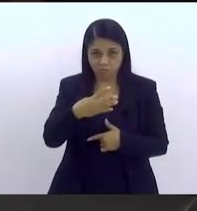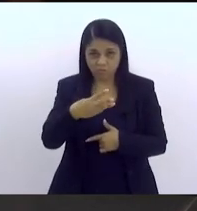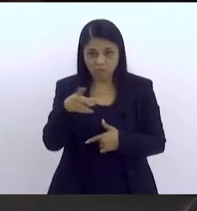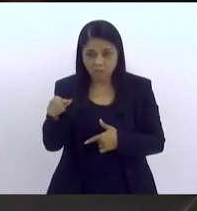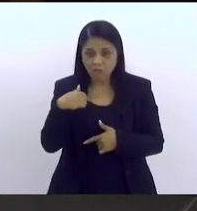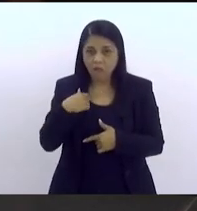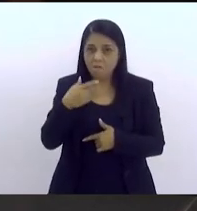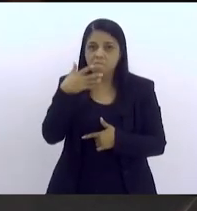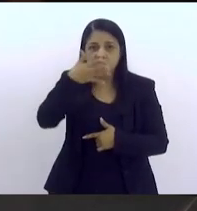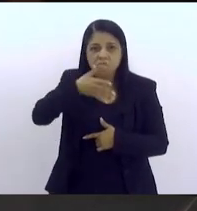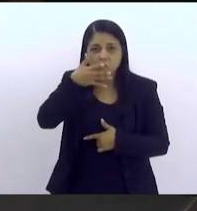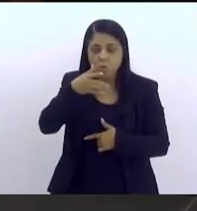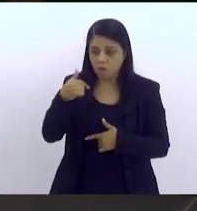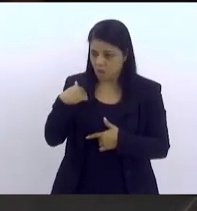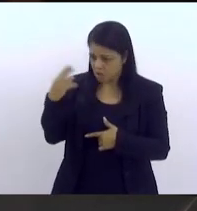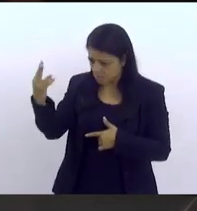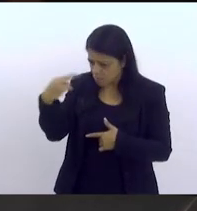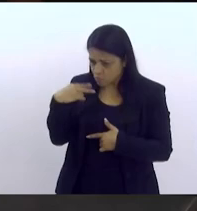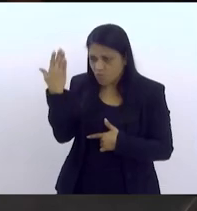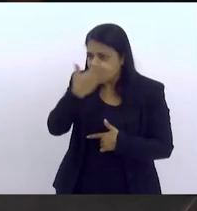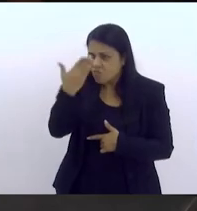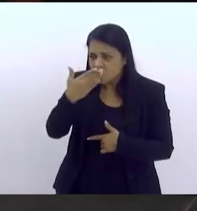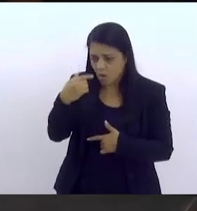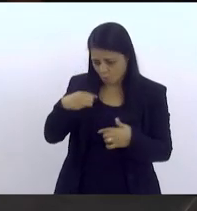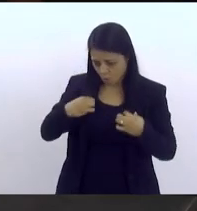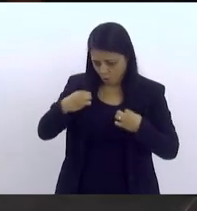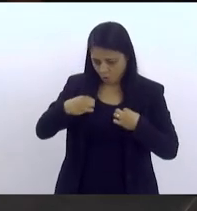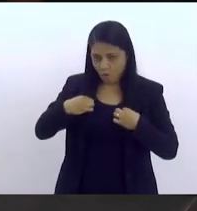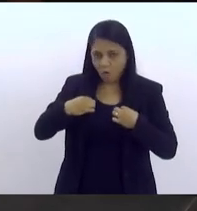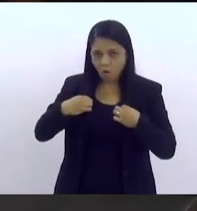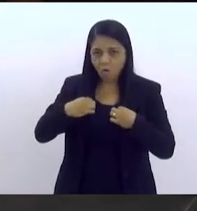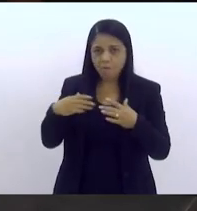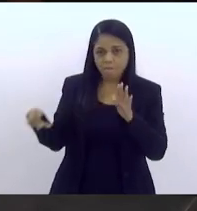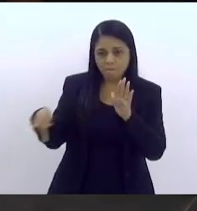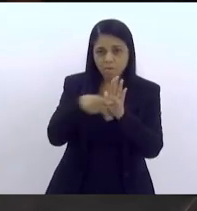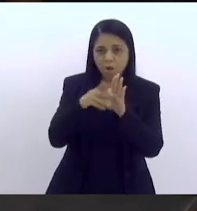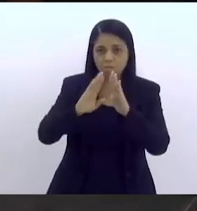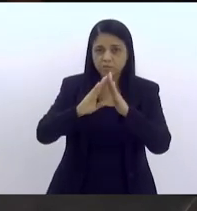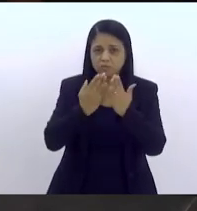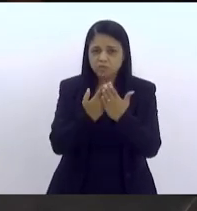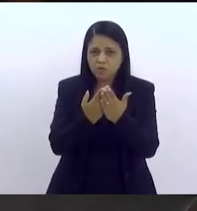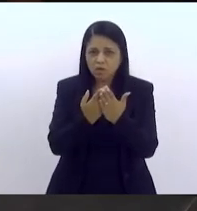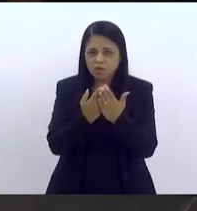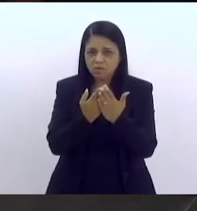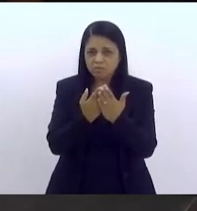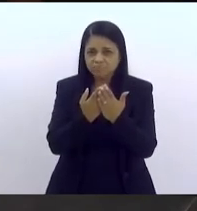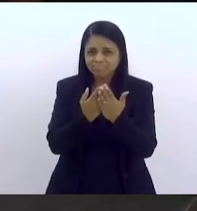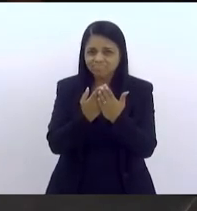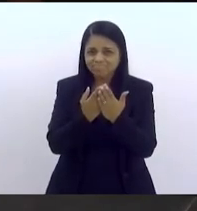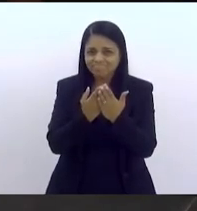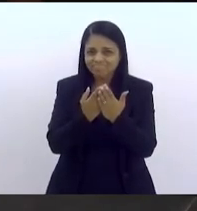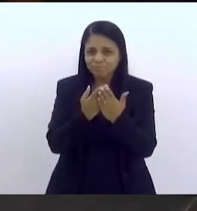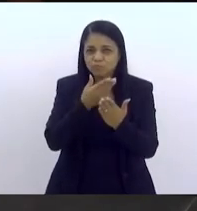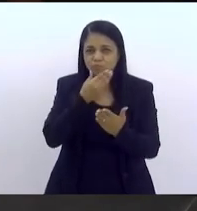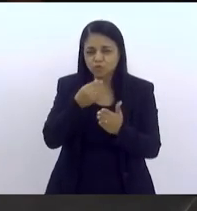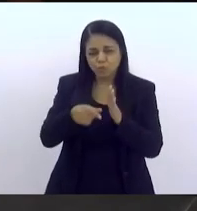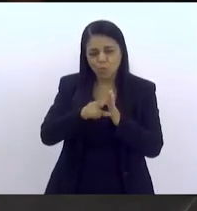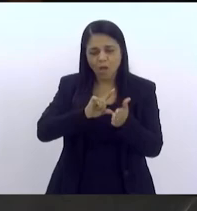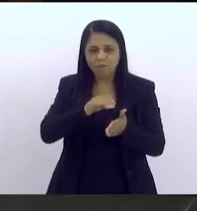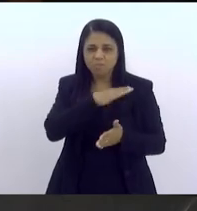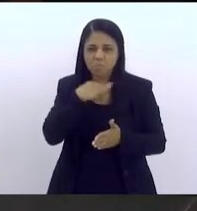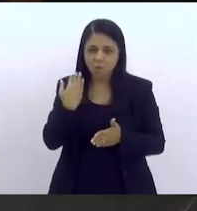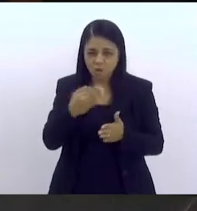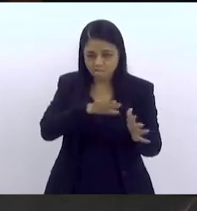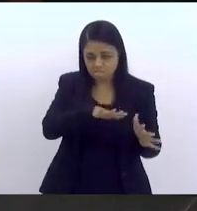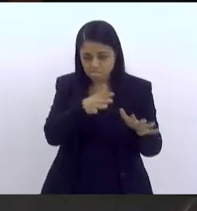que eu estava com a roupa da escola ele foi morto em uma operação na maré